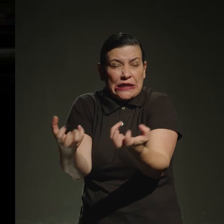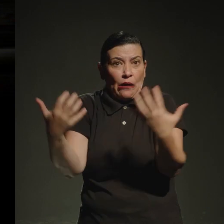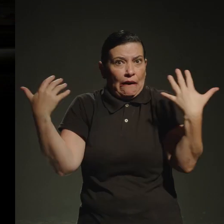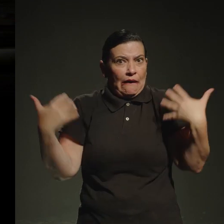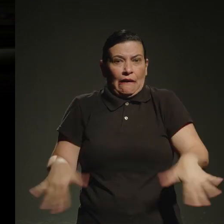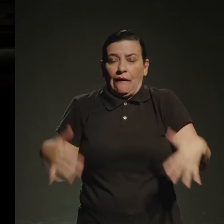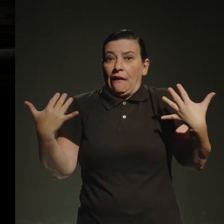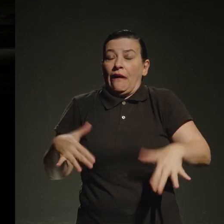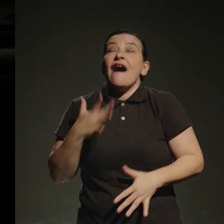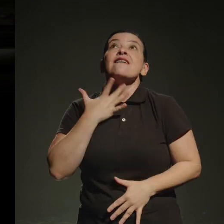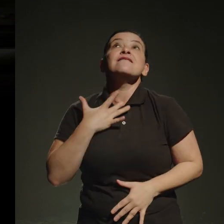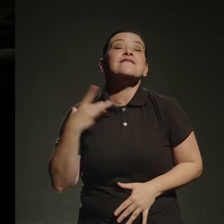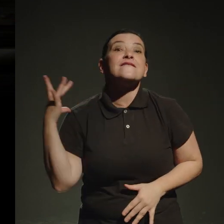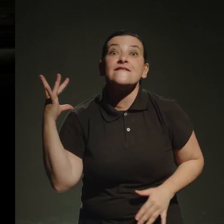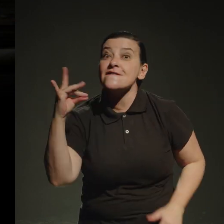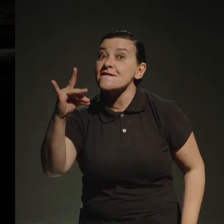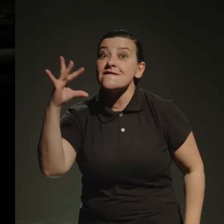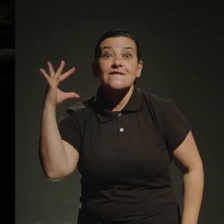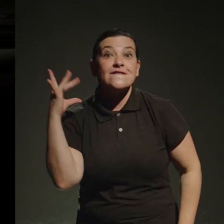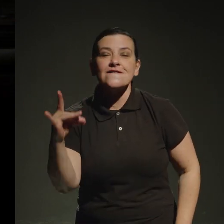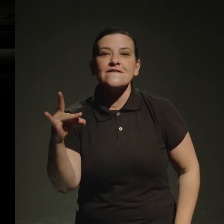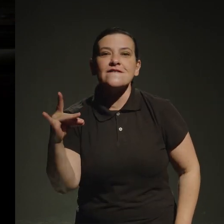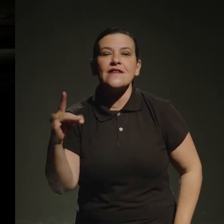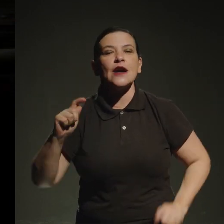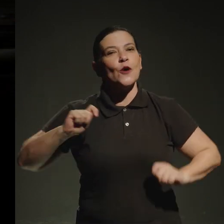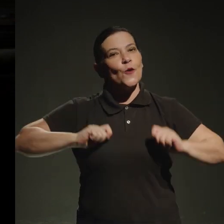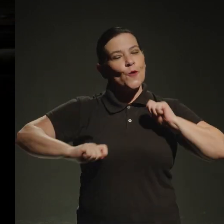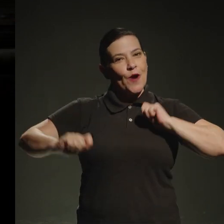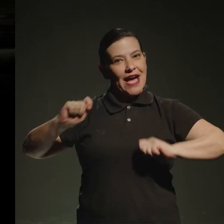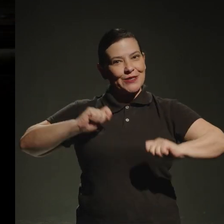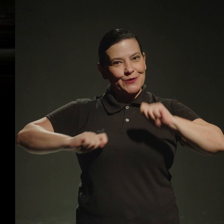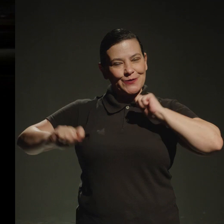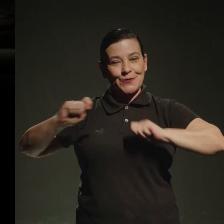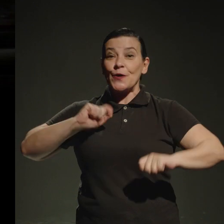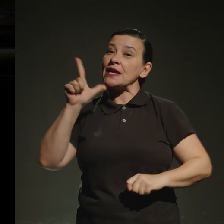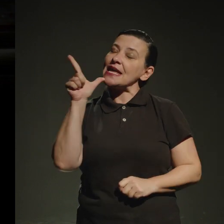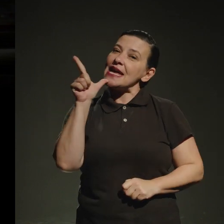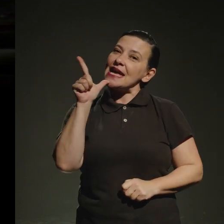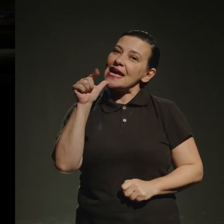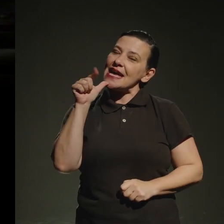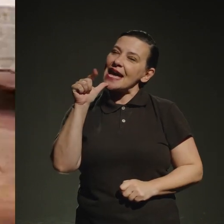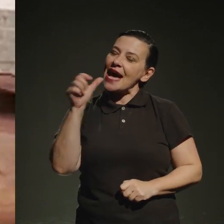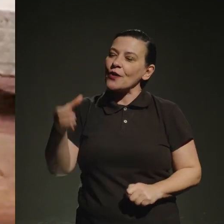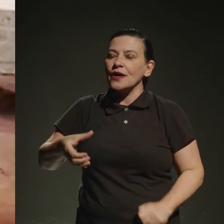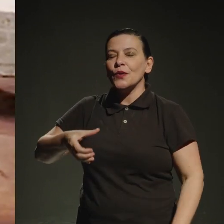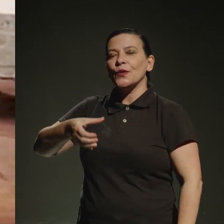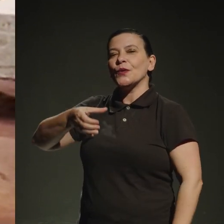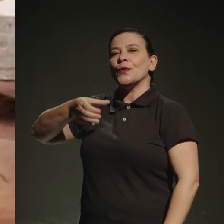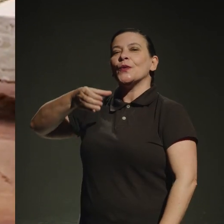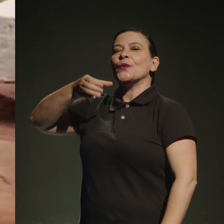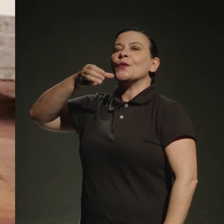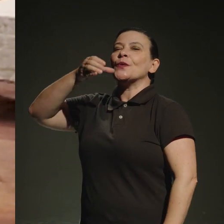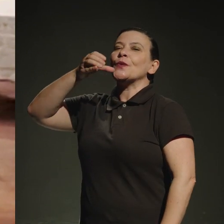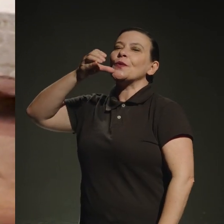fica olhando o vidro e toca o rosto como se estivesse vendo refletido no vidro.